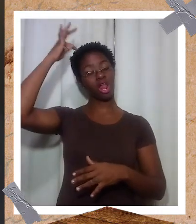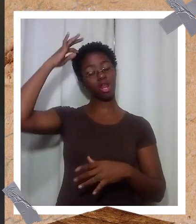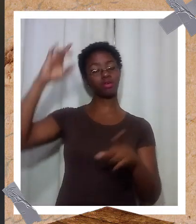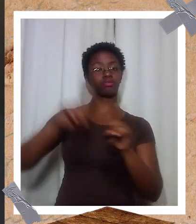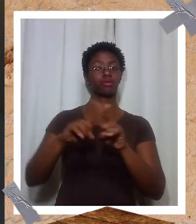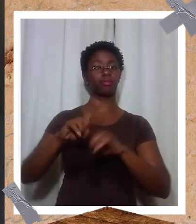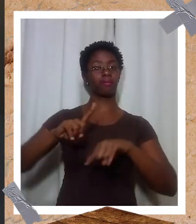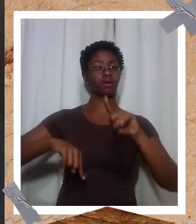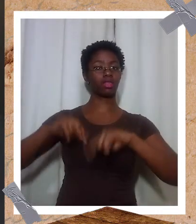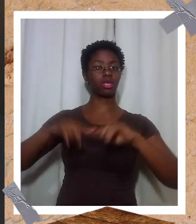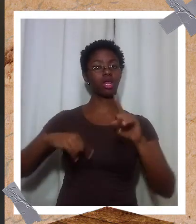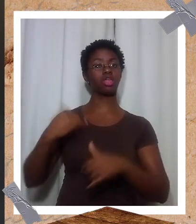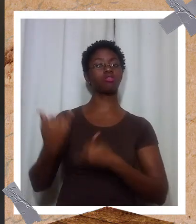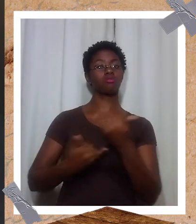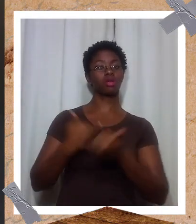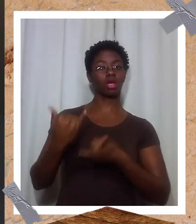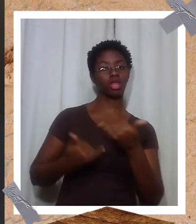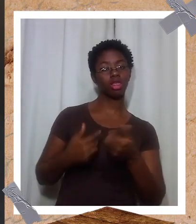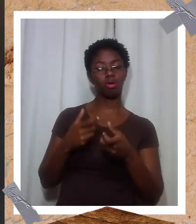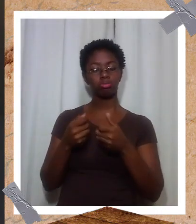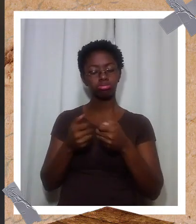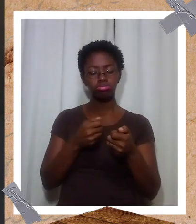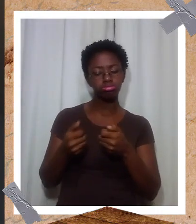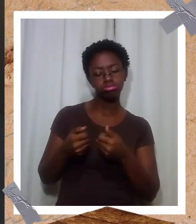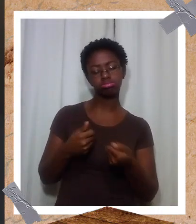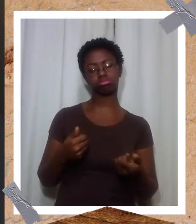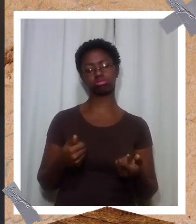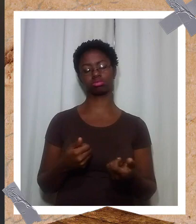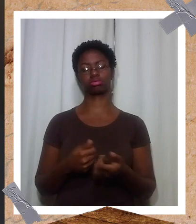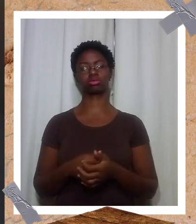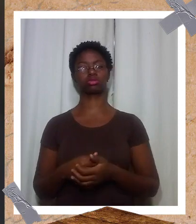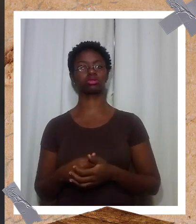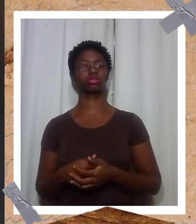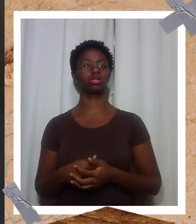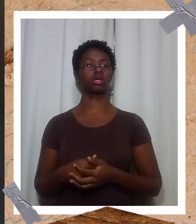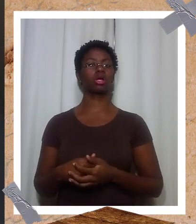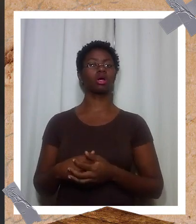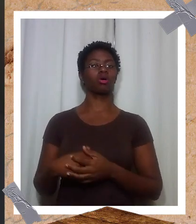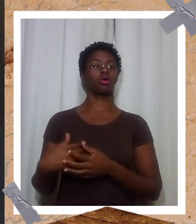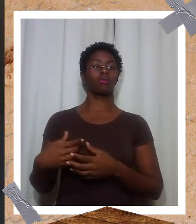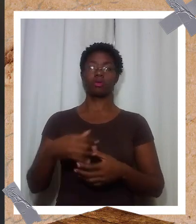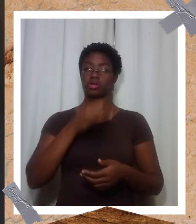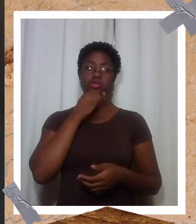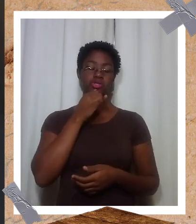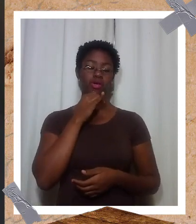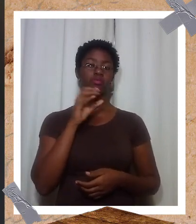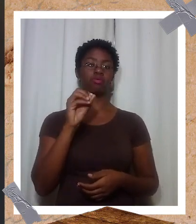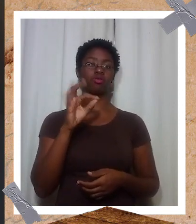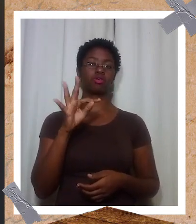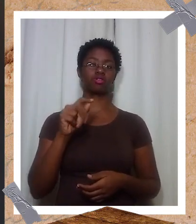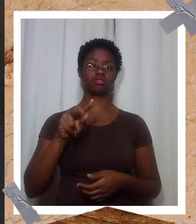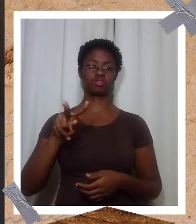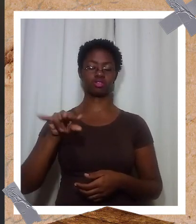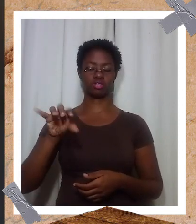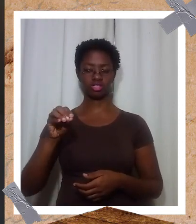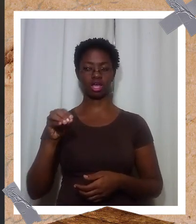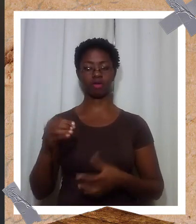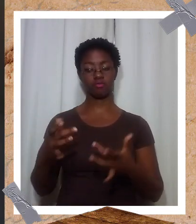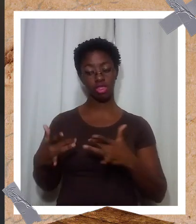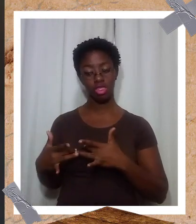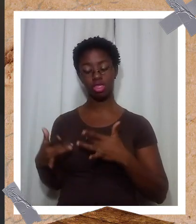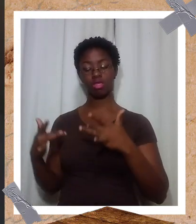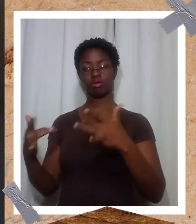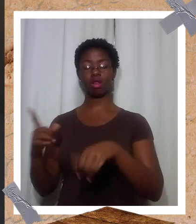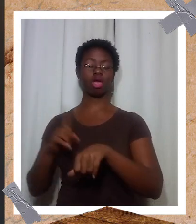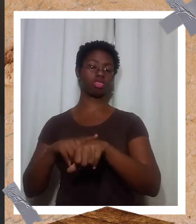partir de jogos, a partir de dinâmicas, a partir do Otávio Júnior disponibilizar o seu tempo